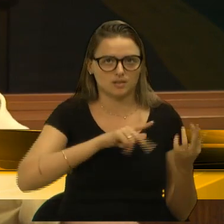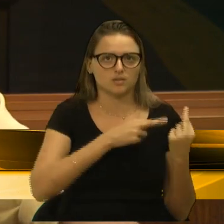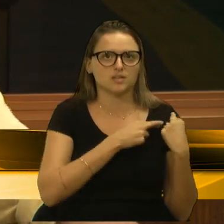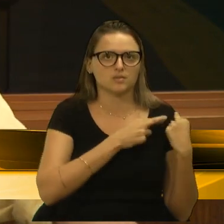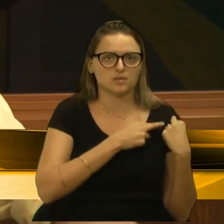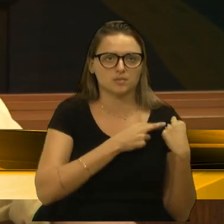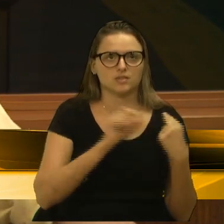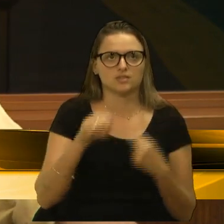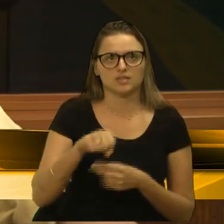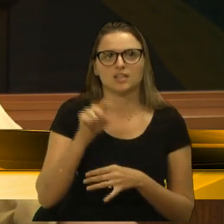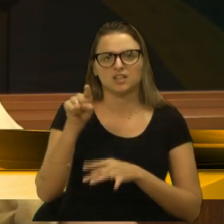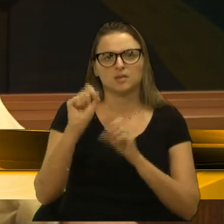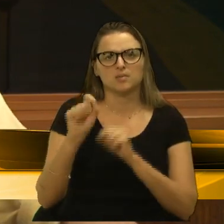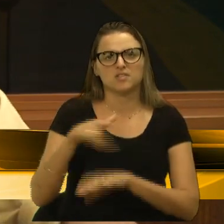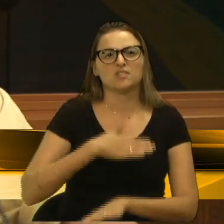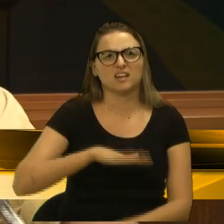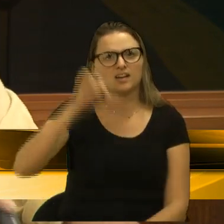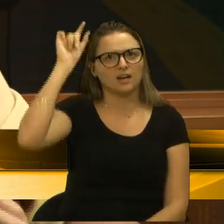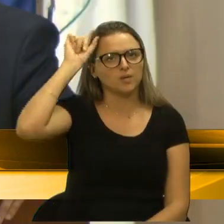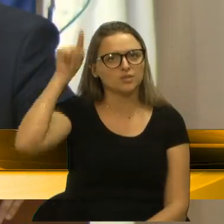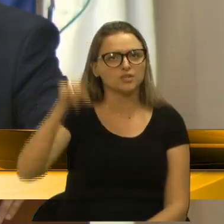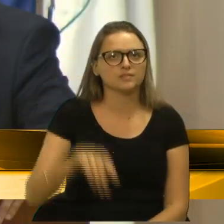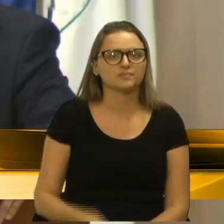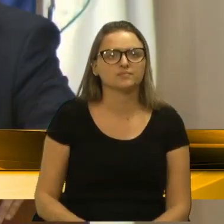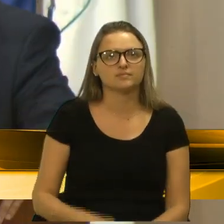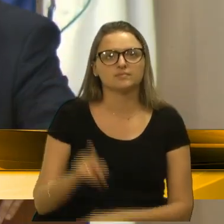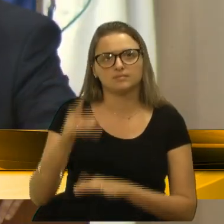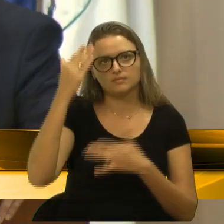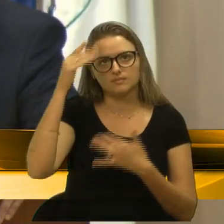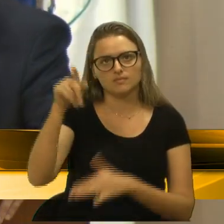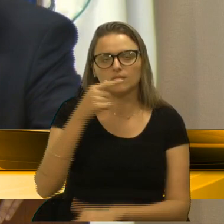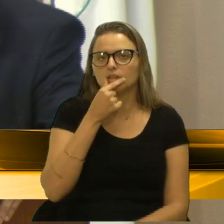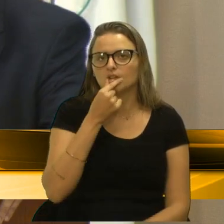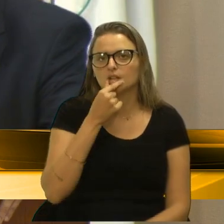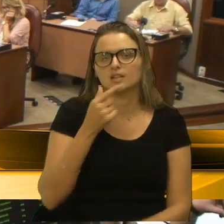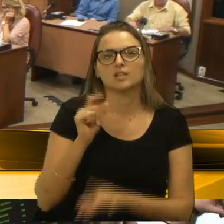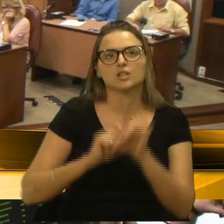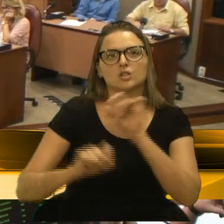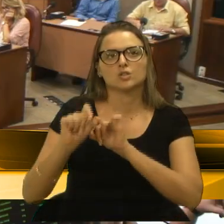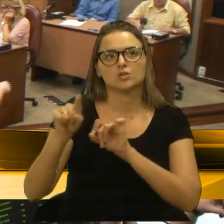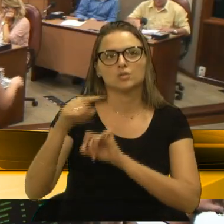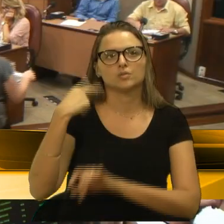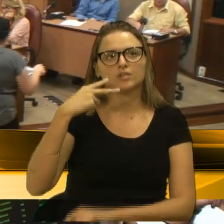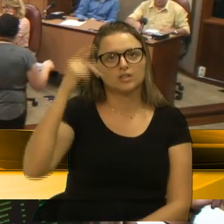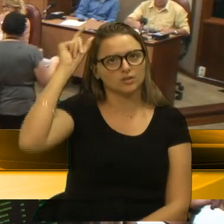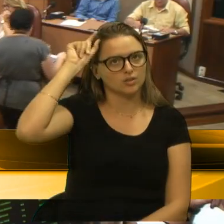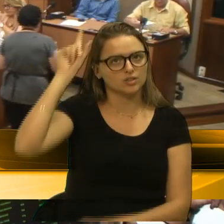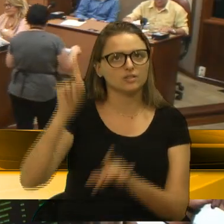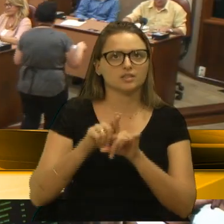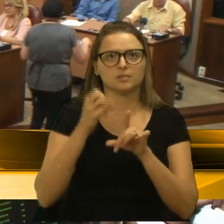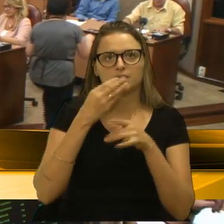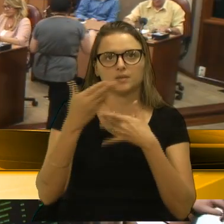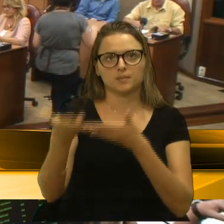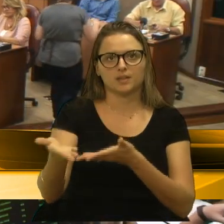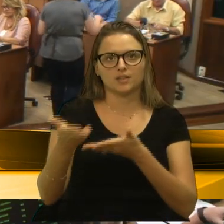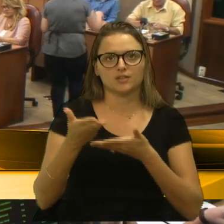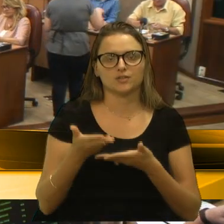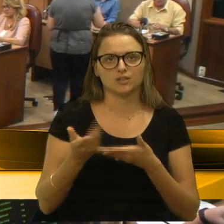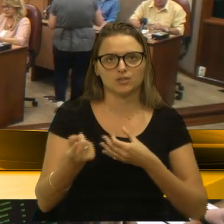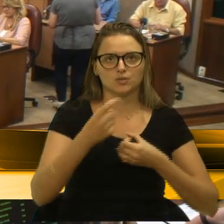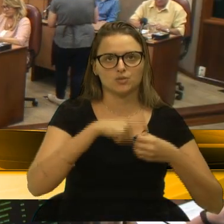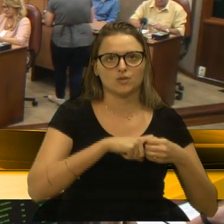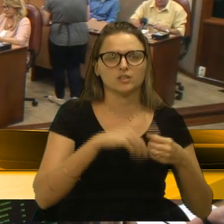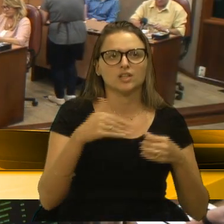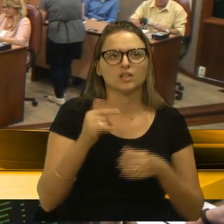Fica tranquilo. Obrigado, vereador. Senhor parte, vereador Alberto. Obrigado, vereador Alberto. Em relação ao vereador Chico Guerra, também das boas-vindas. Quando